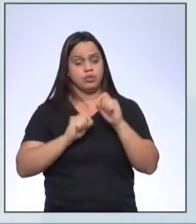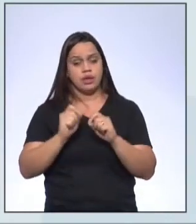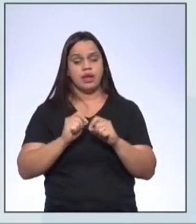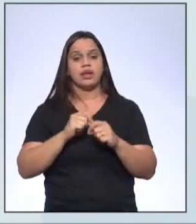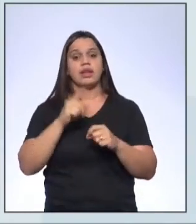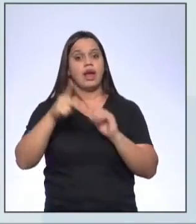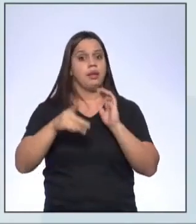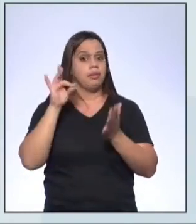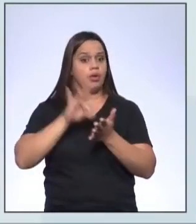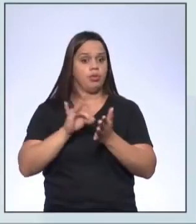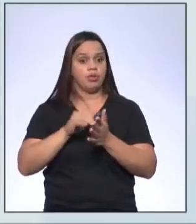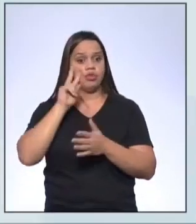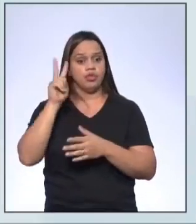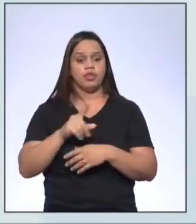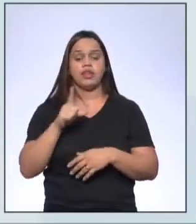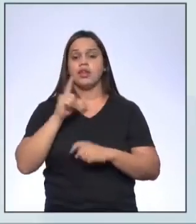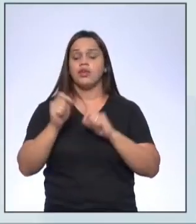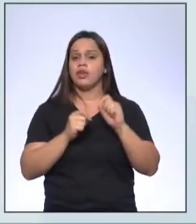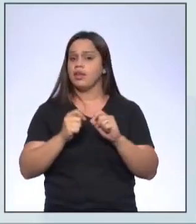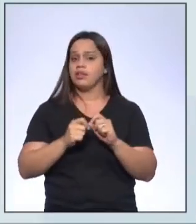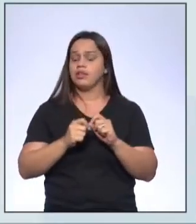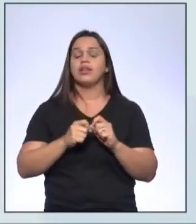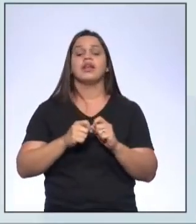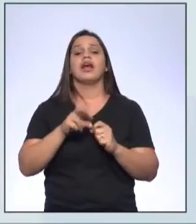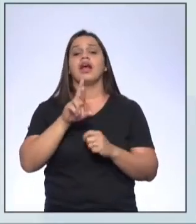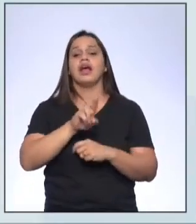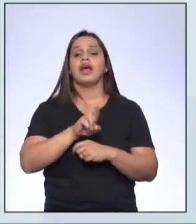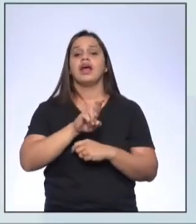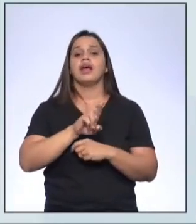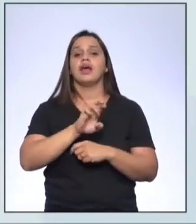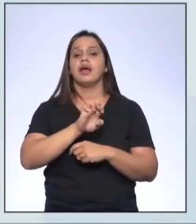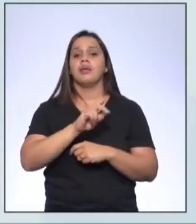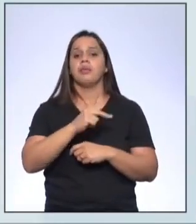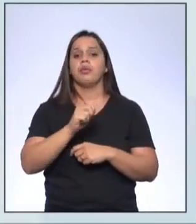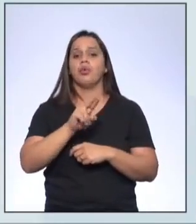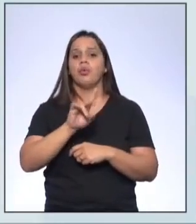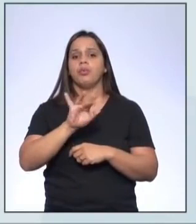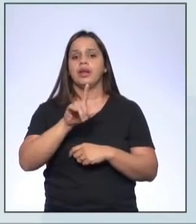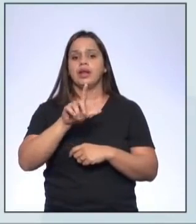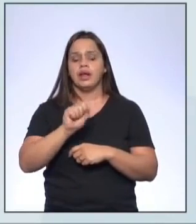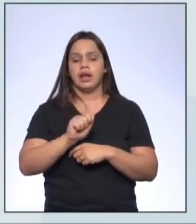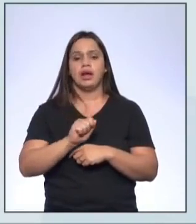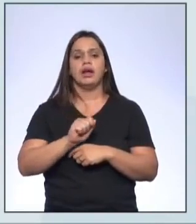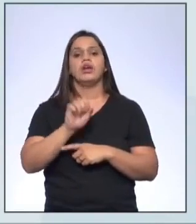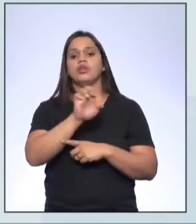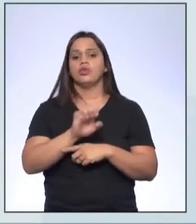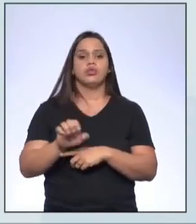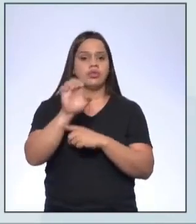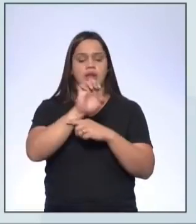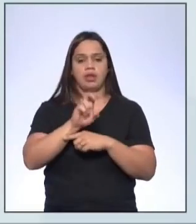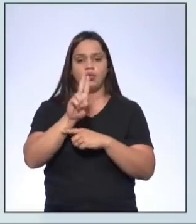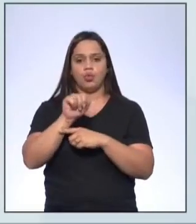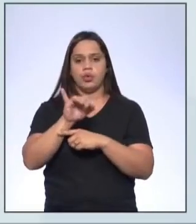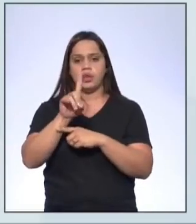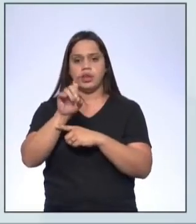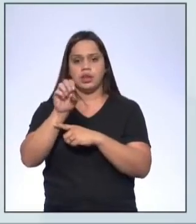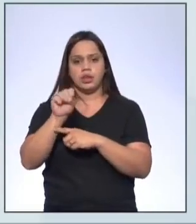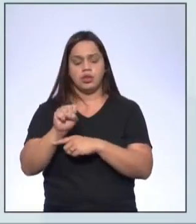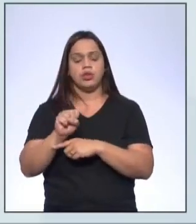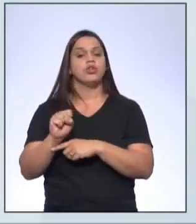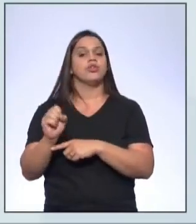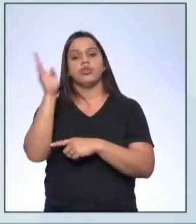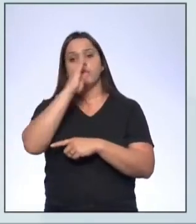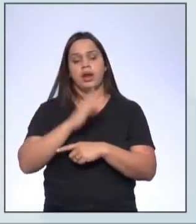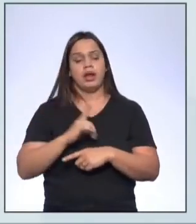oficial hoje, nós temos aí a República dos Estados Unidos do Brasil. E aí a gente tem destaques, né, das federações que nós